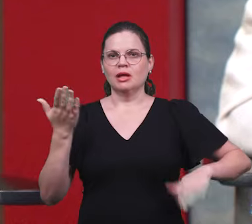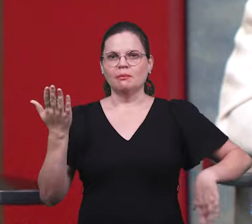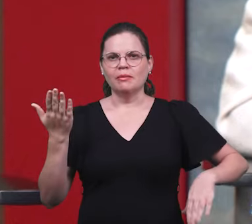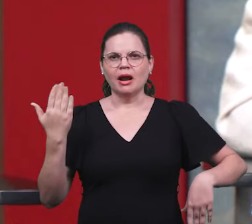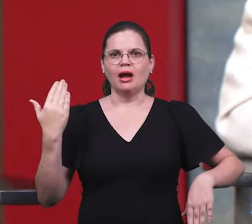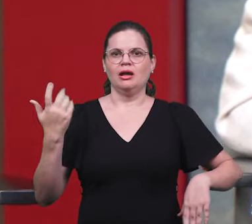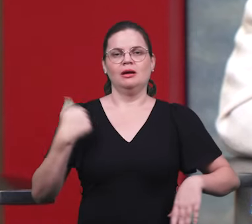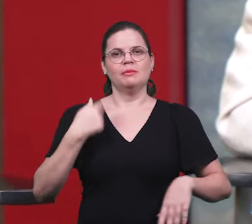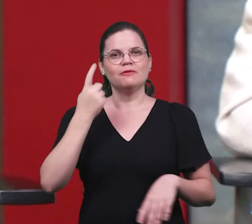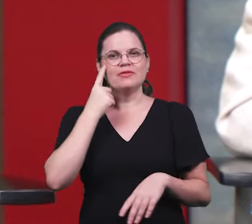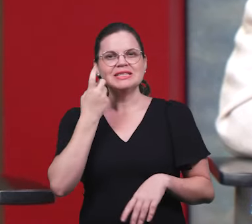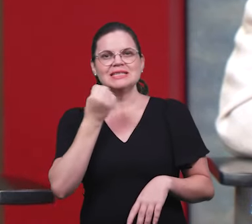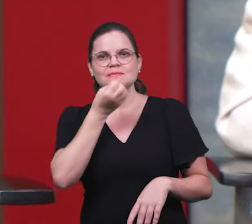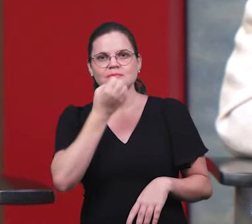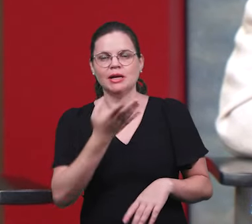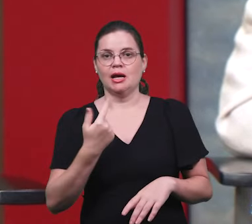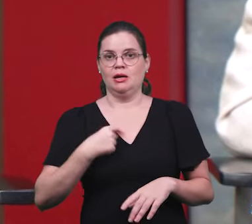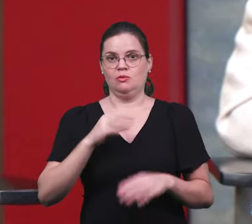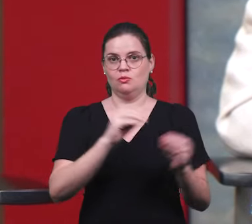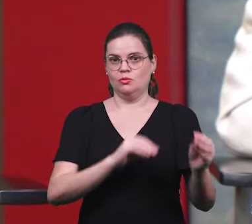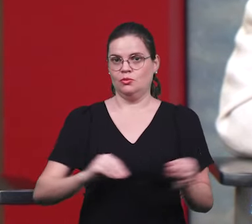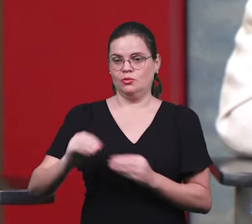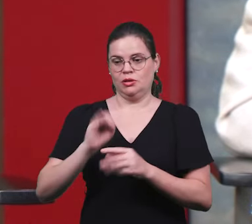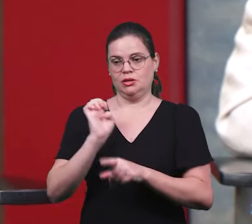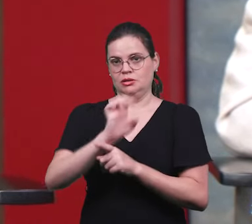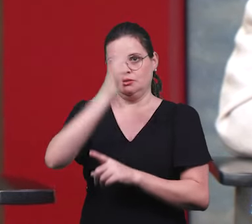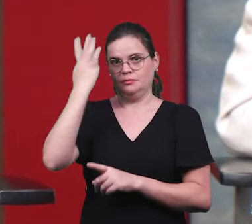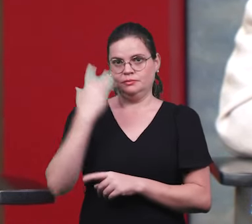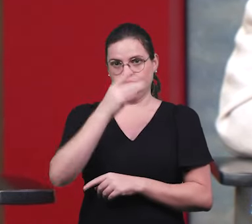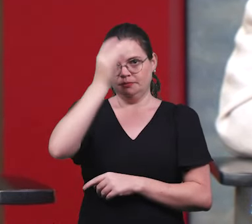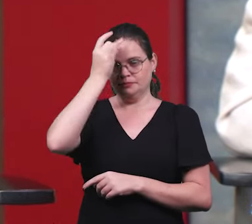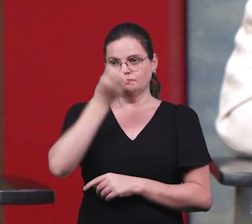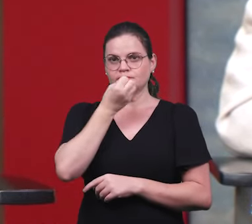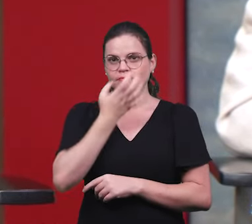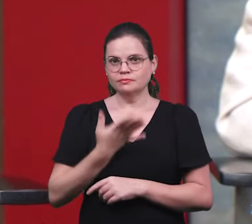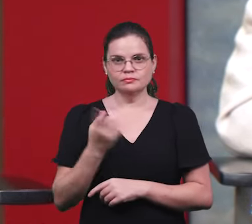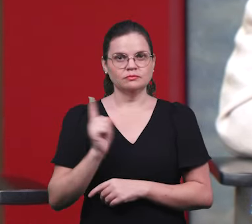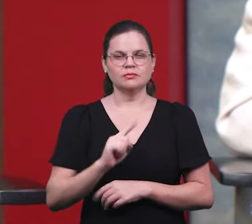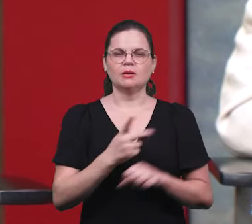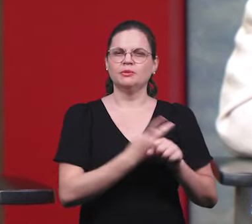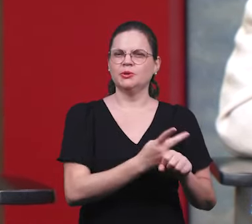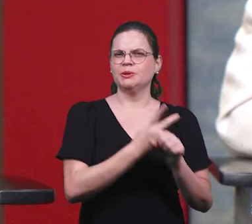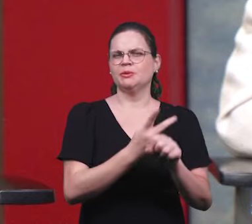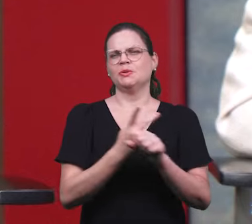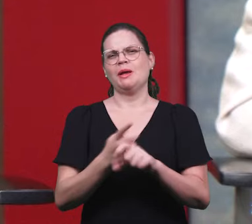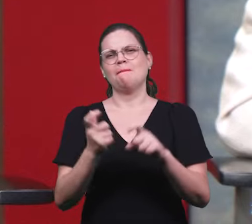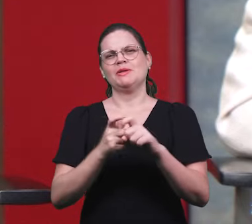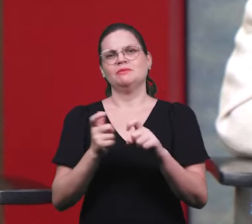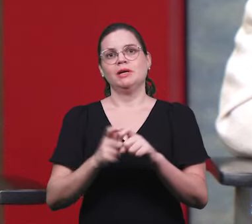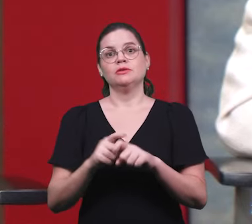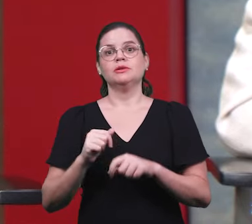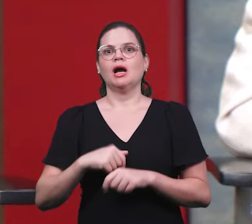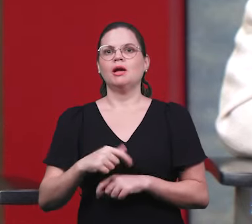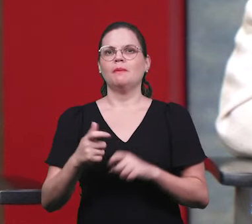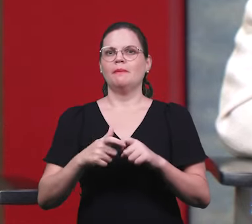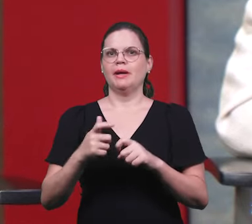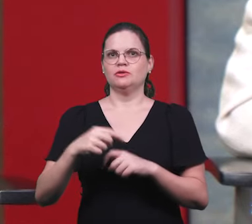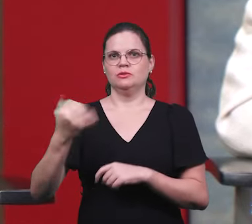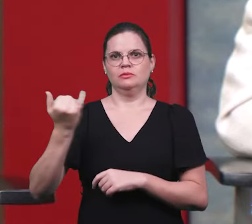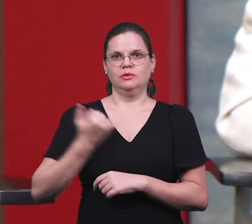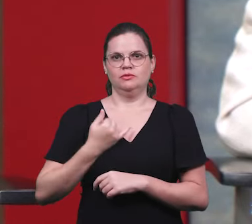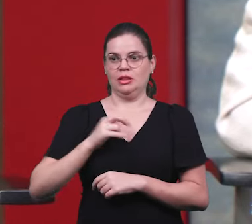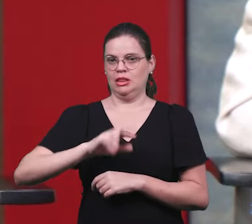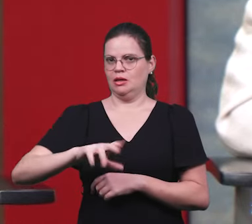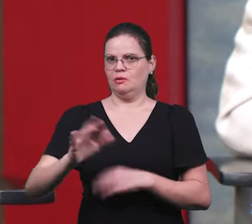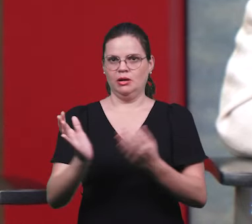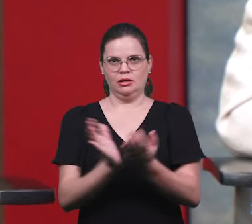bem. Eu mudei, vim morar no estado do Espírito Santo. Ela disse, não fiquei boa aqui. Aí procurei um médico. O médico falou comigo bem assim. Ela disse, o médico